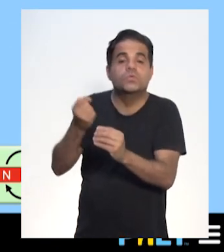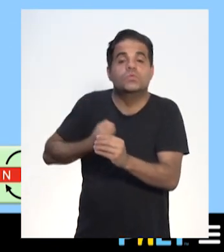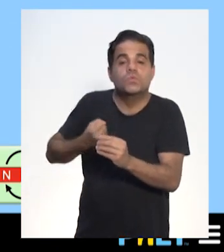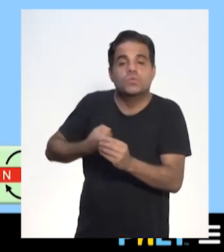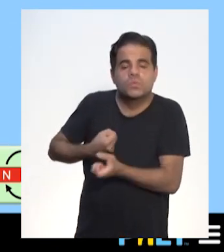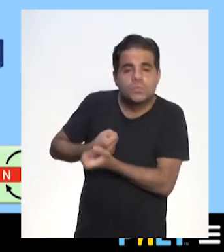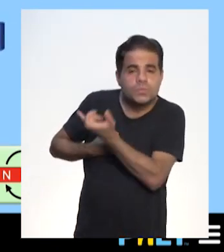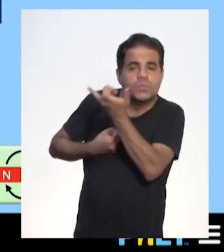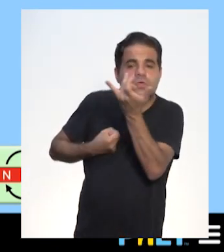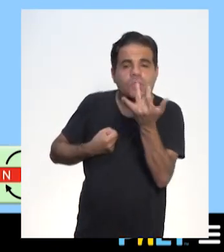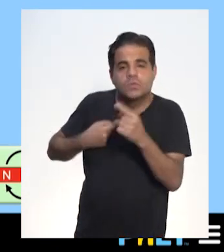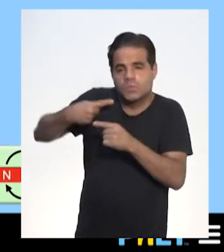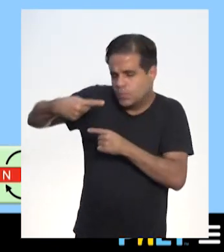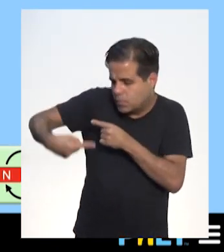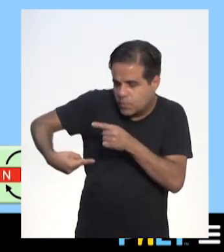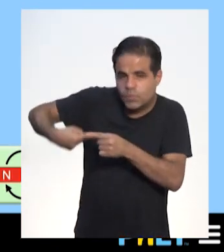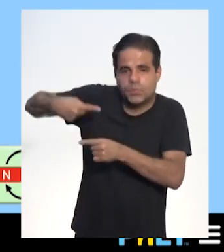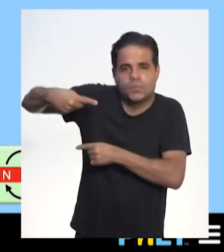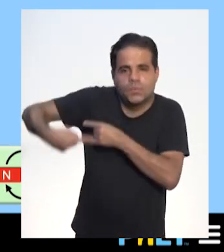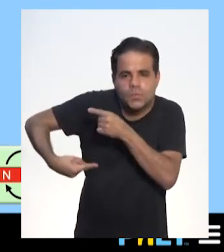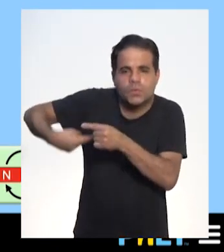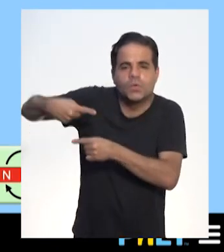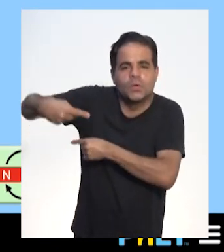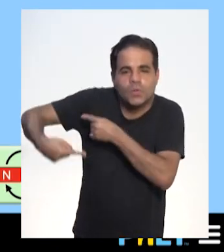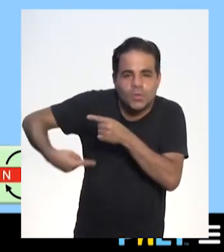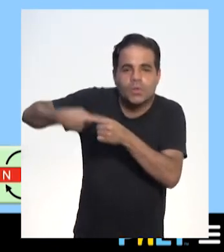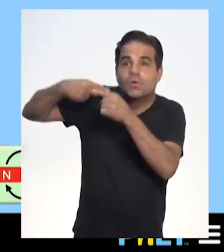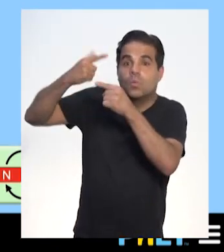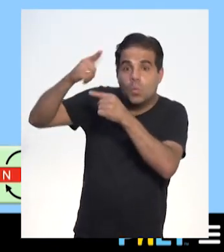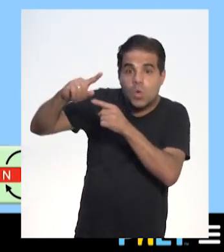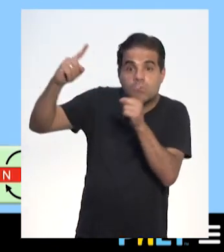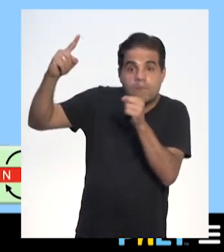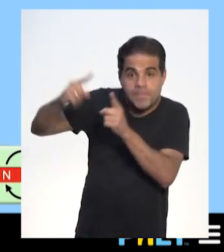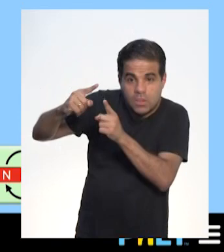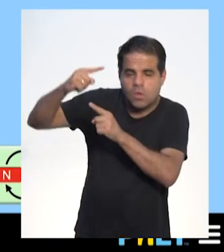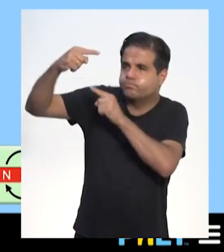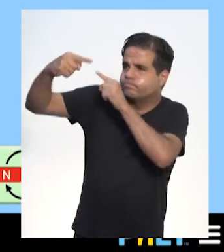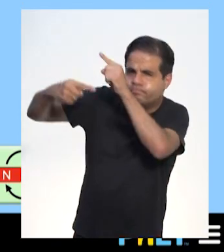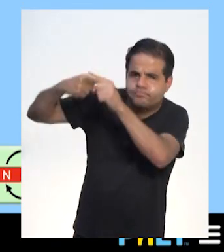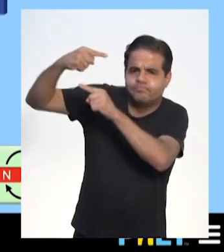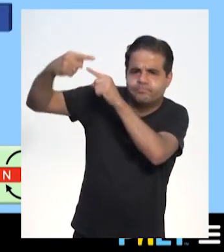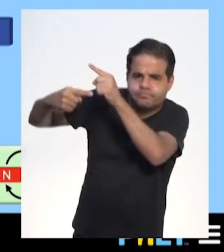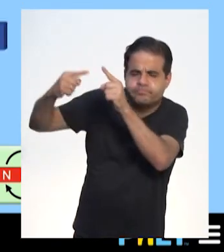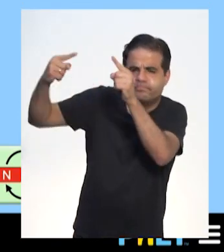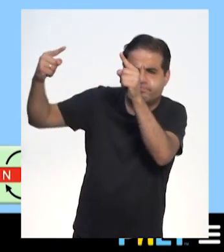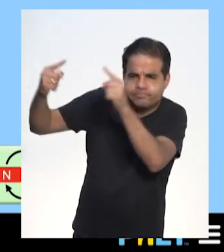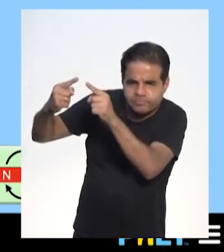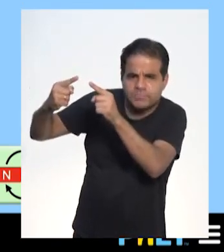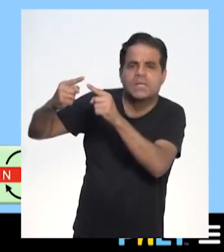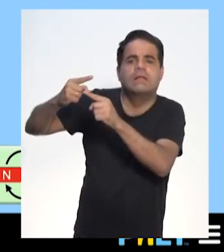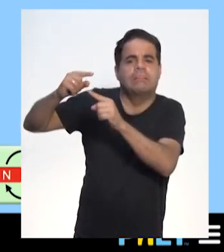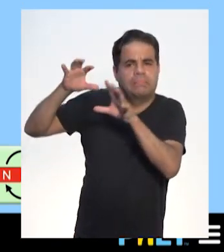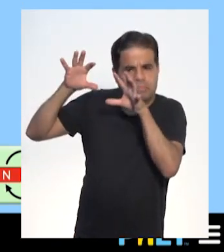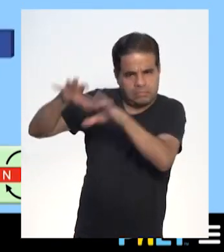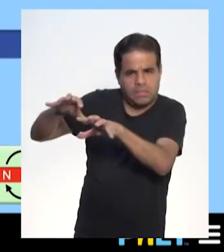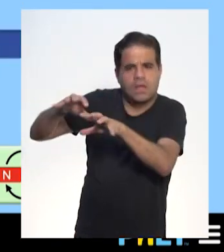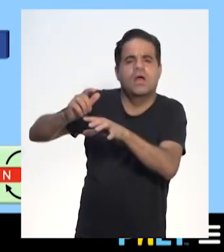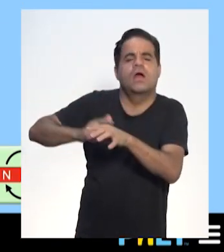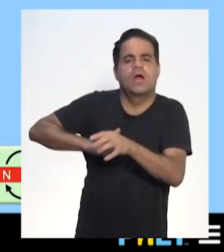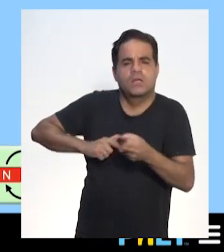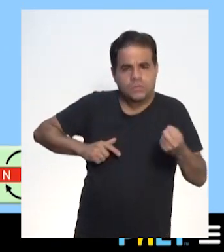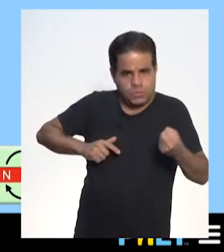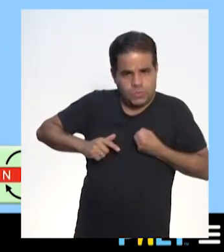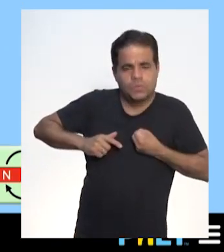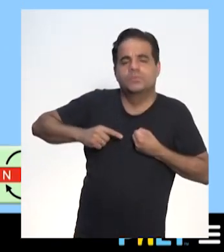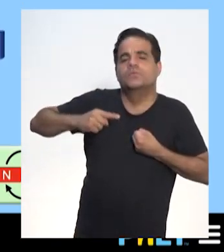de espiras, né? Aí você vê que aqui, ó, o número de espiras é menor, então a corrente produzida aqui é um pouco menor. Tem a relação, né, Fábio, entre o número de